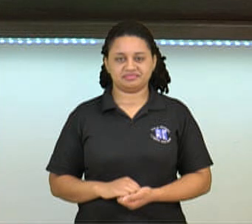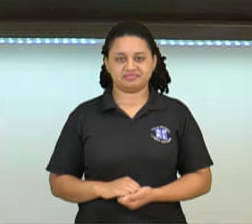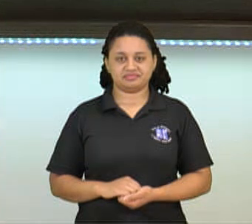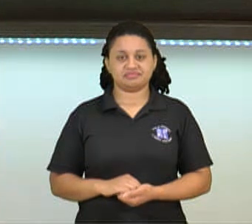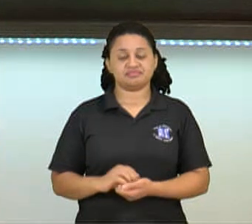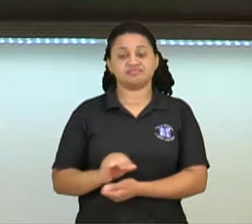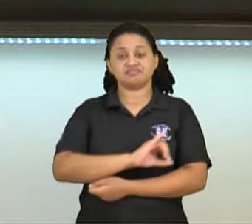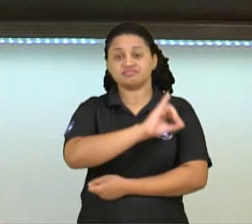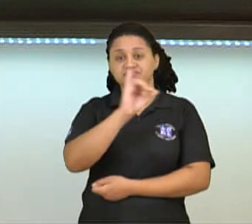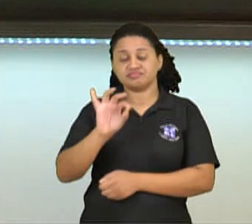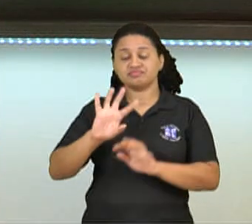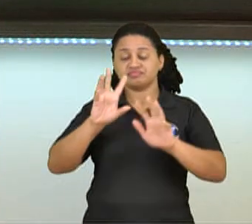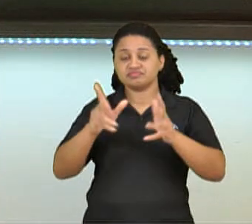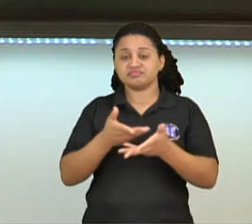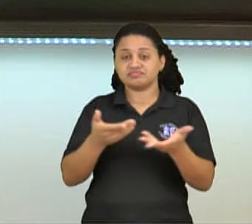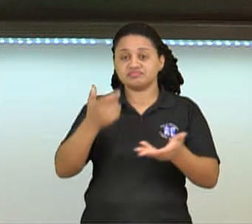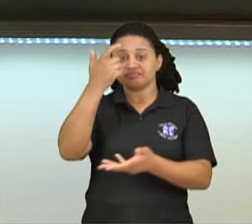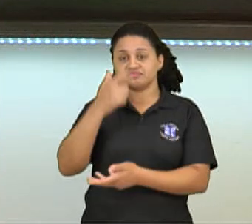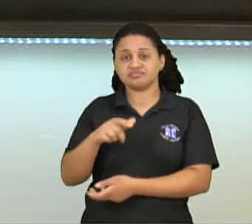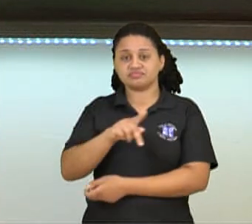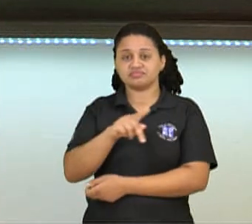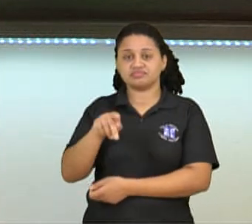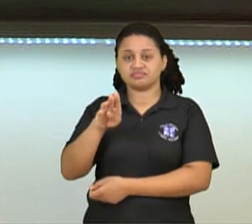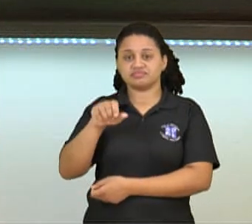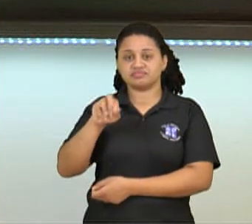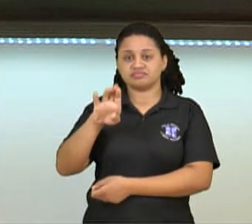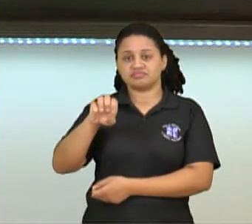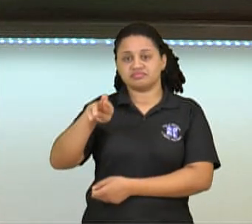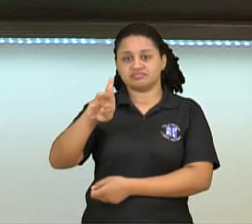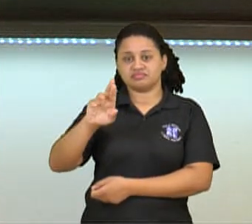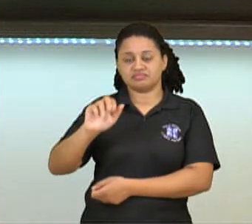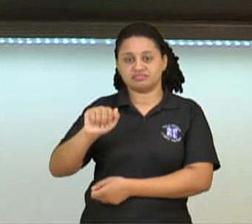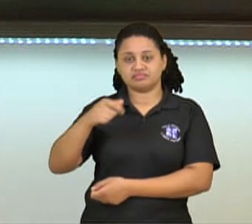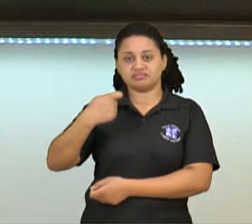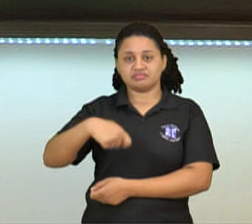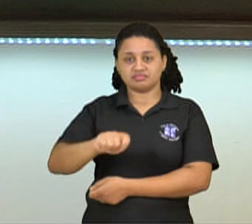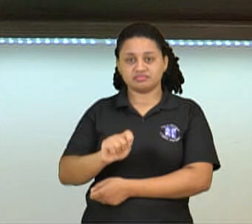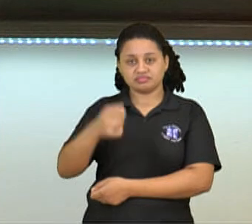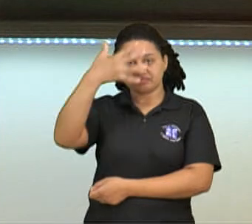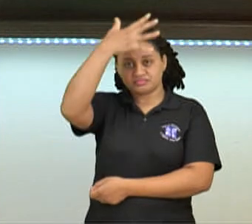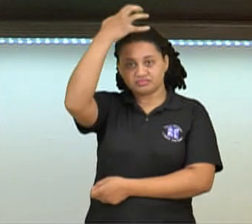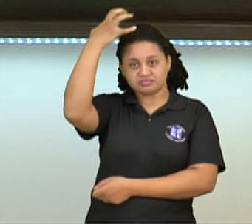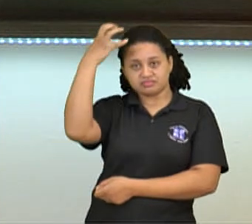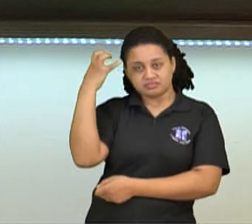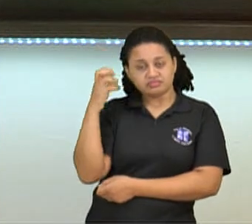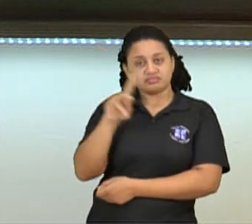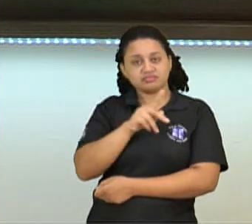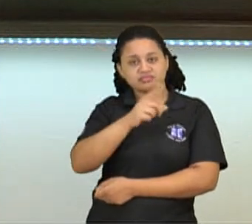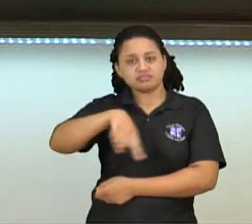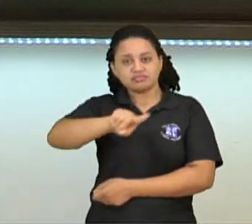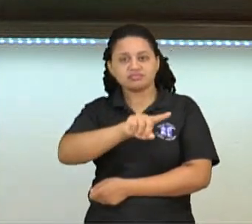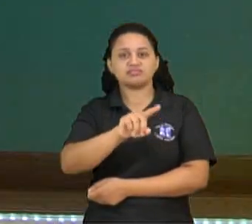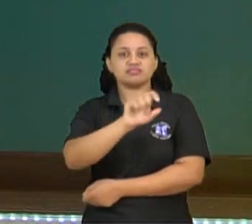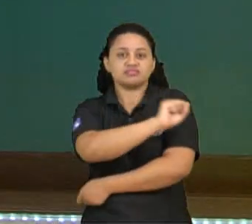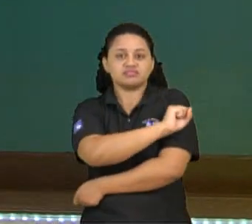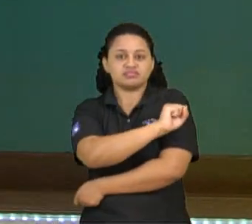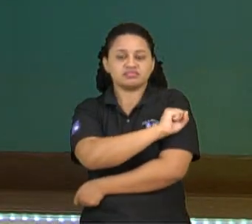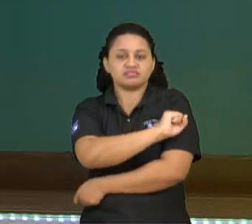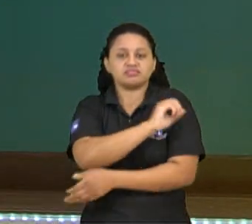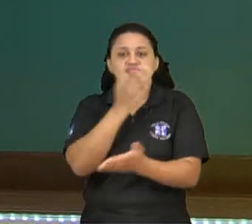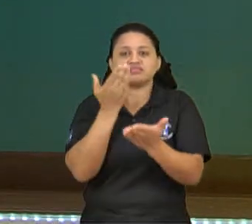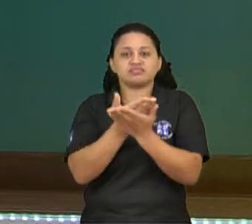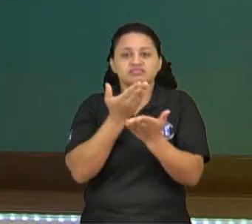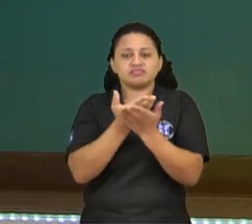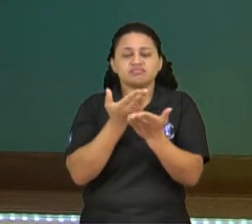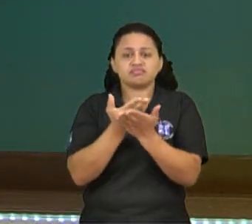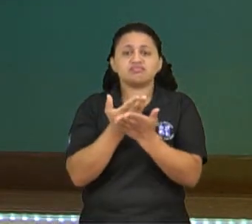Oi pessoal, eu sou a professora Bárbara Furquim, a professora de vocês do 8º ano. Nessa aula